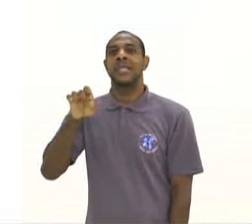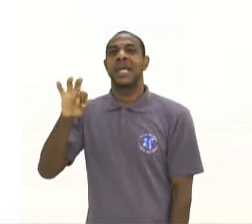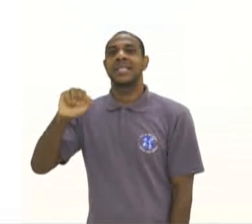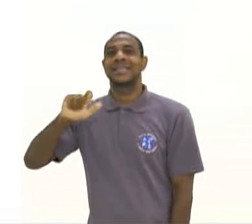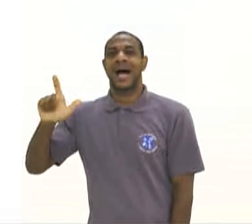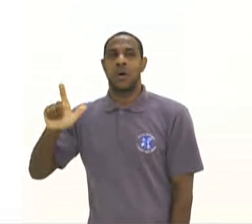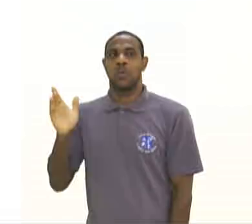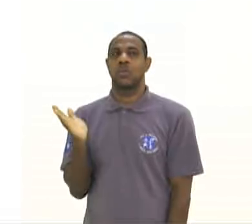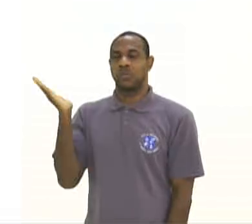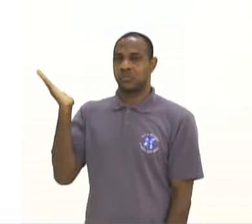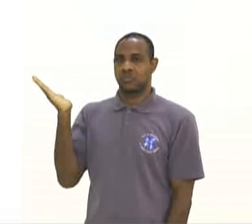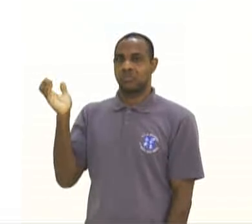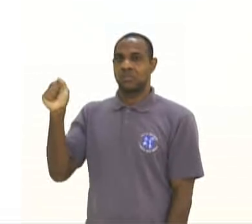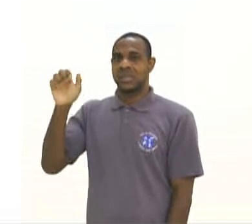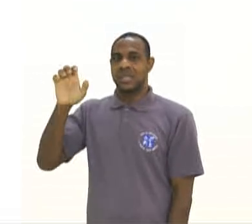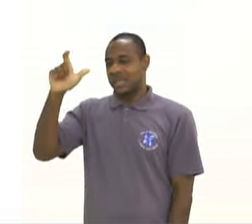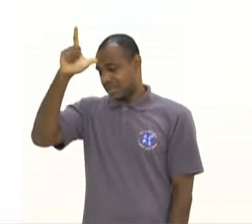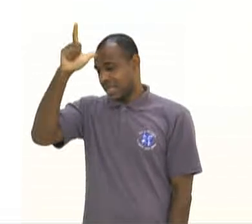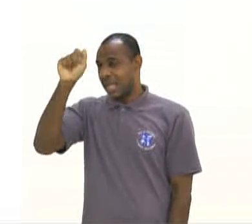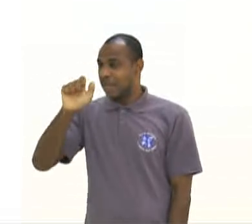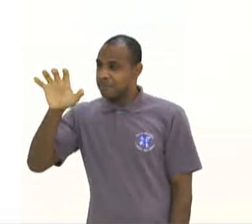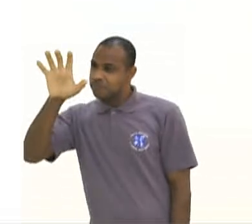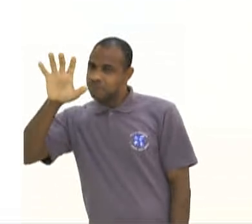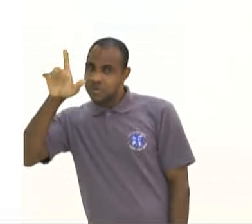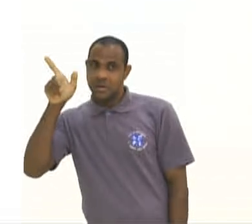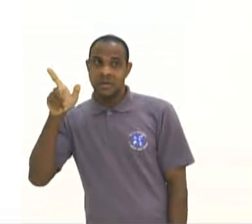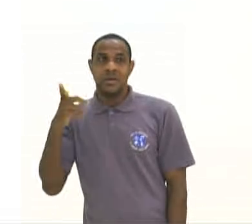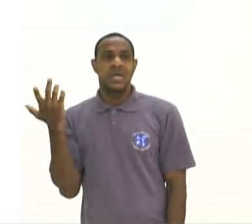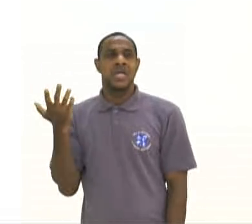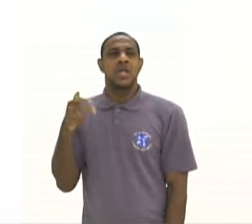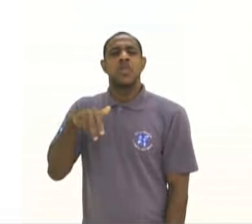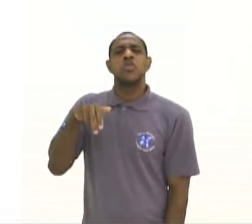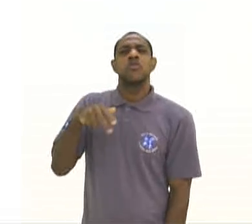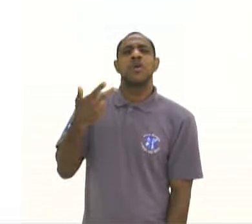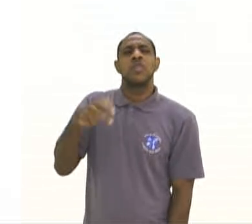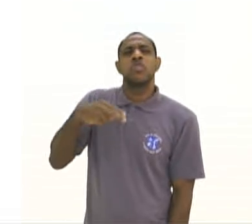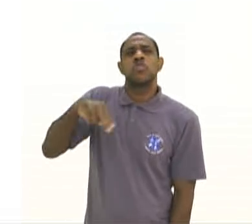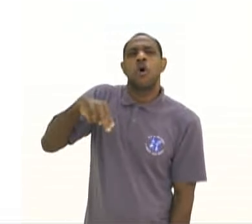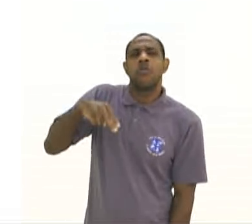Alemanha Oriental. Esse selo foi produzido em novembro de